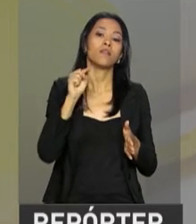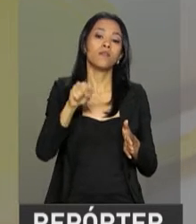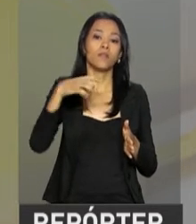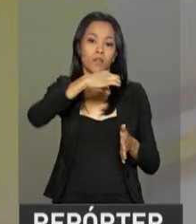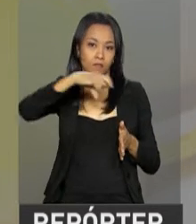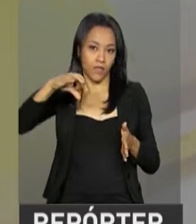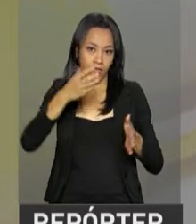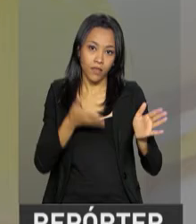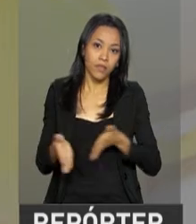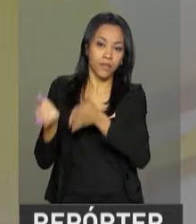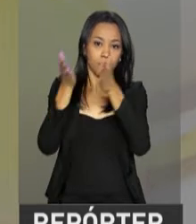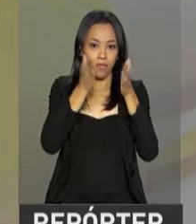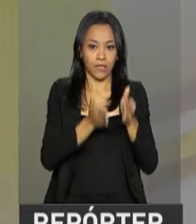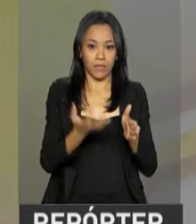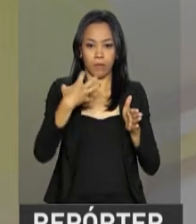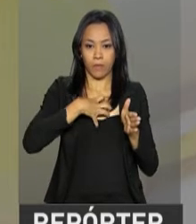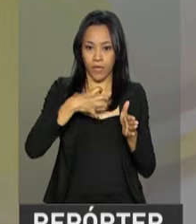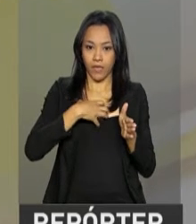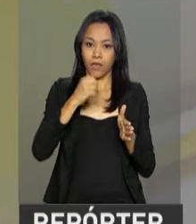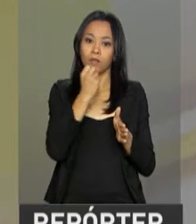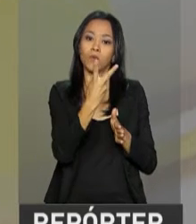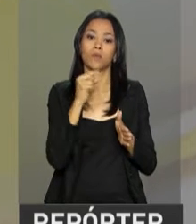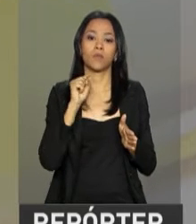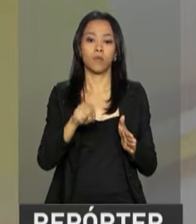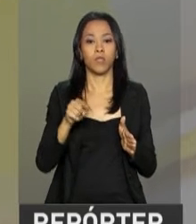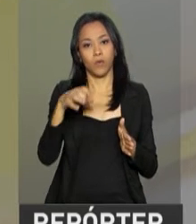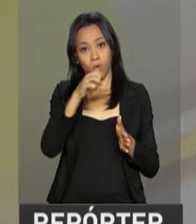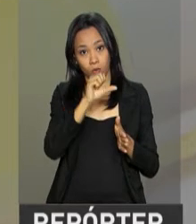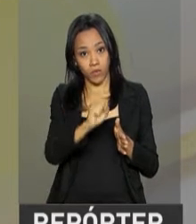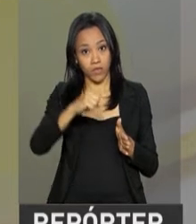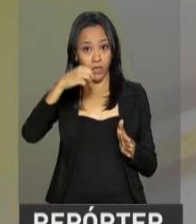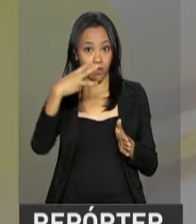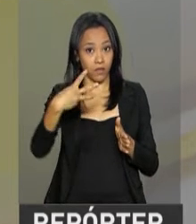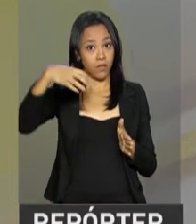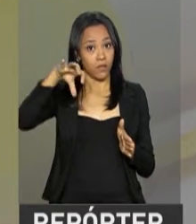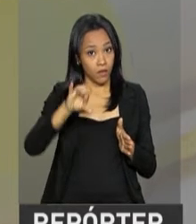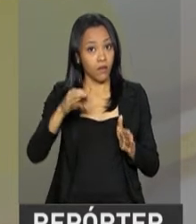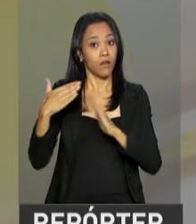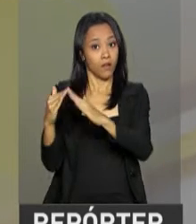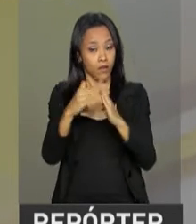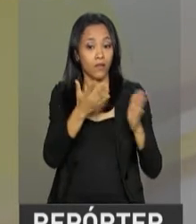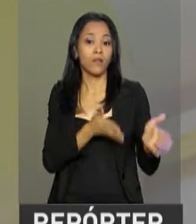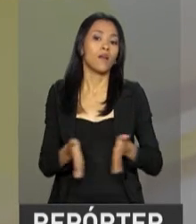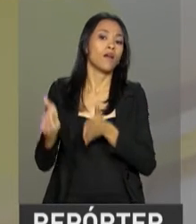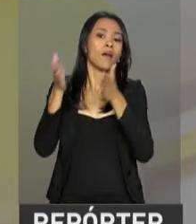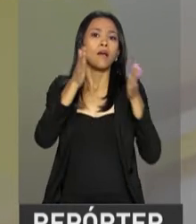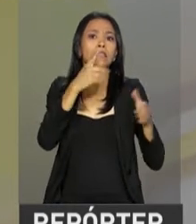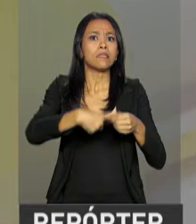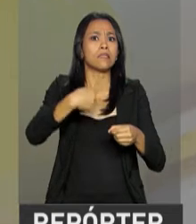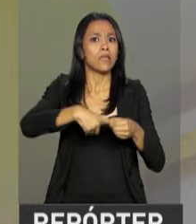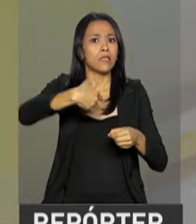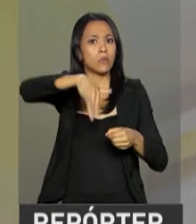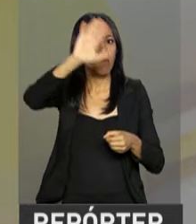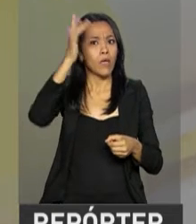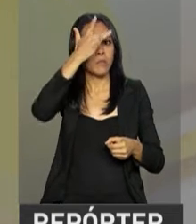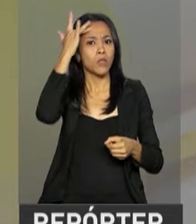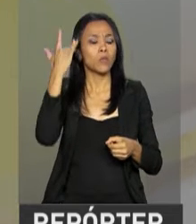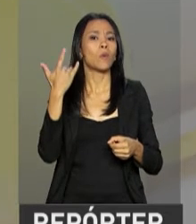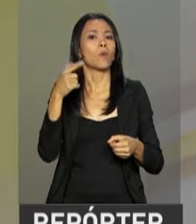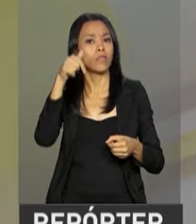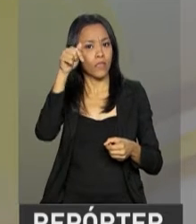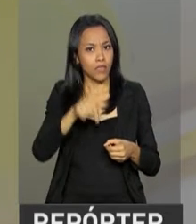e bahia com 2839 unidades a cidade com maior número de pessoas atendidas